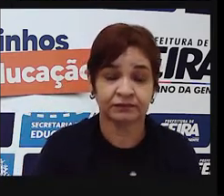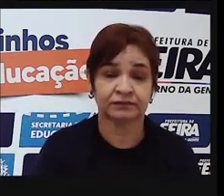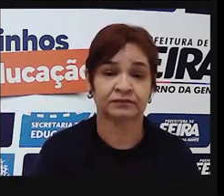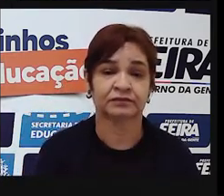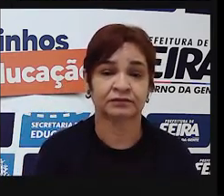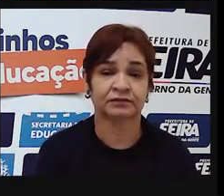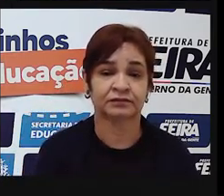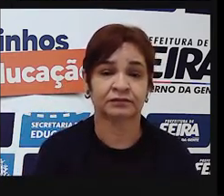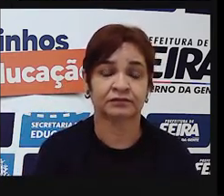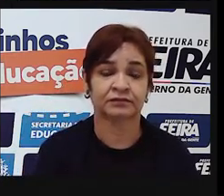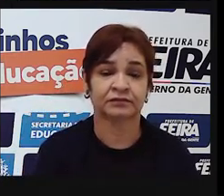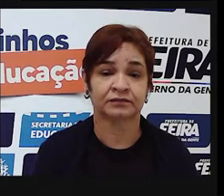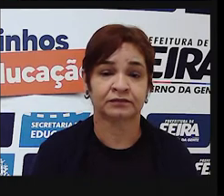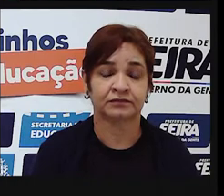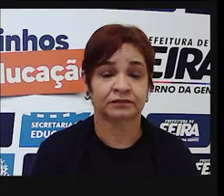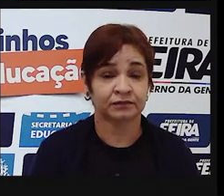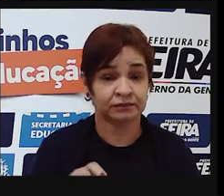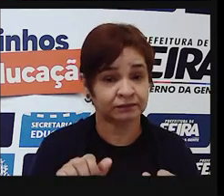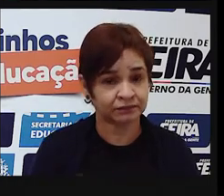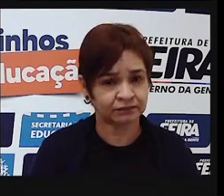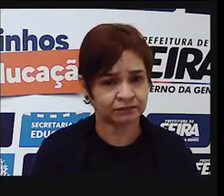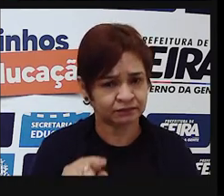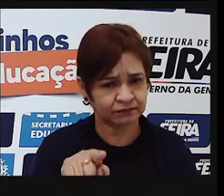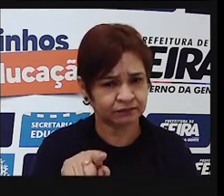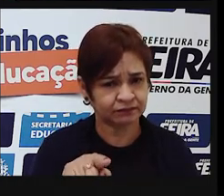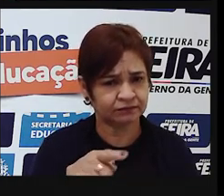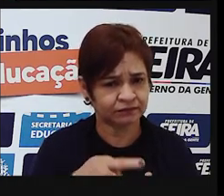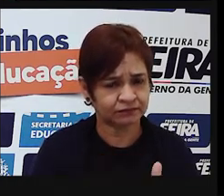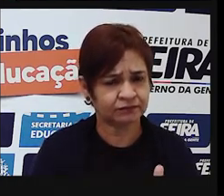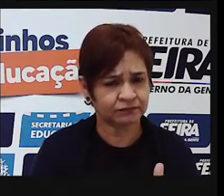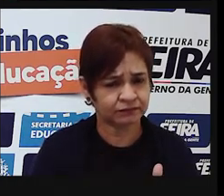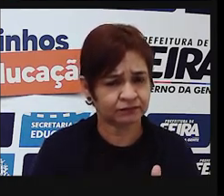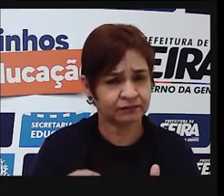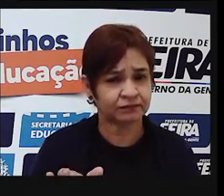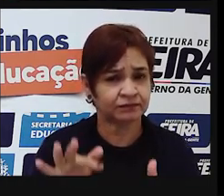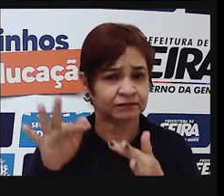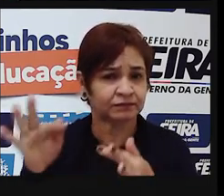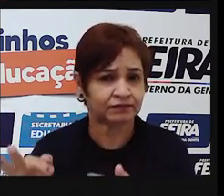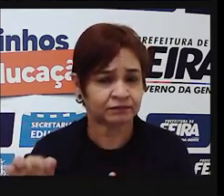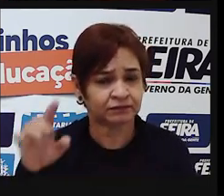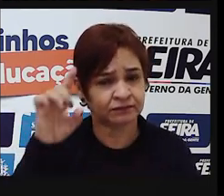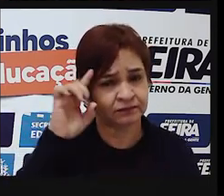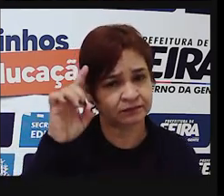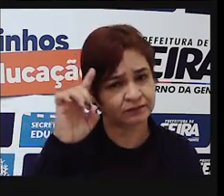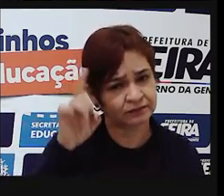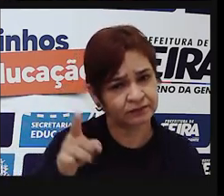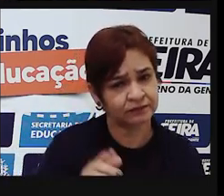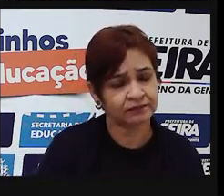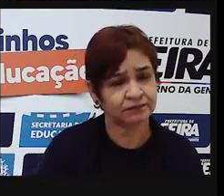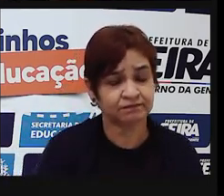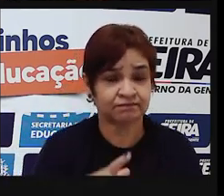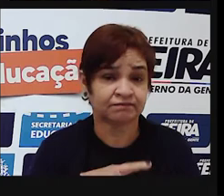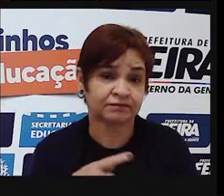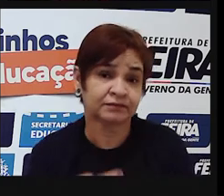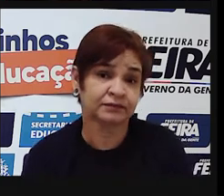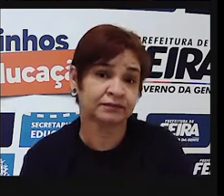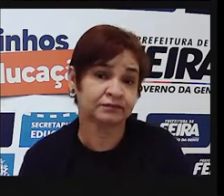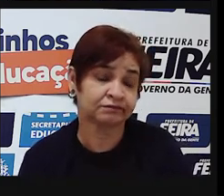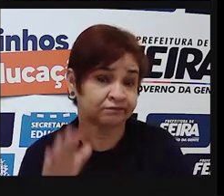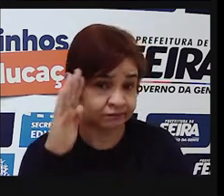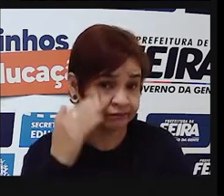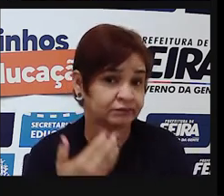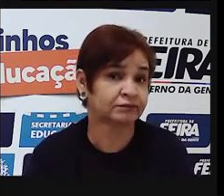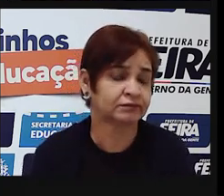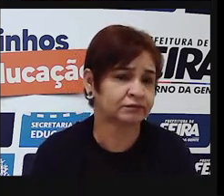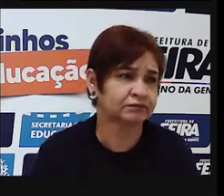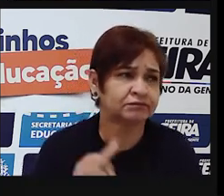Que você possa encontrar a solução dos seus problemas com a fé e no dia a dia. Se você está com algum problema, com certeza, em